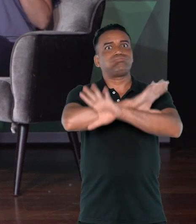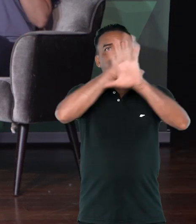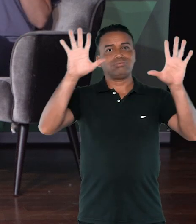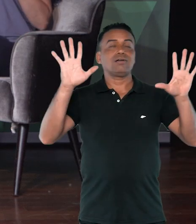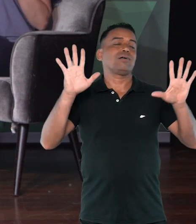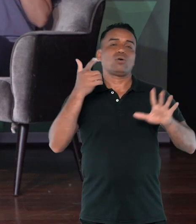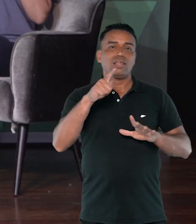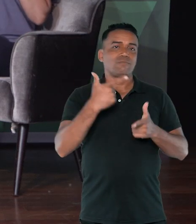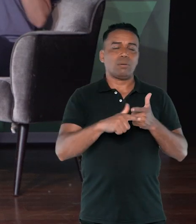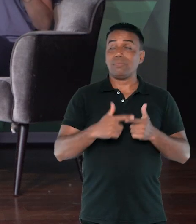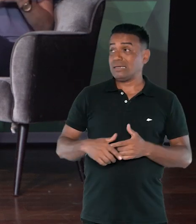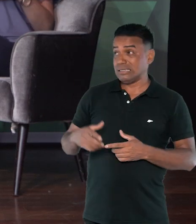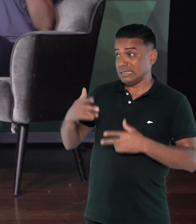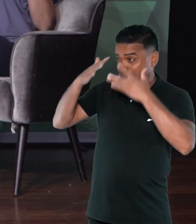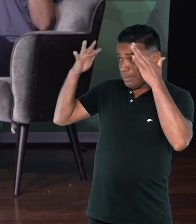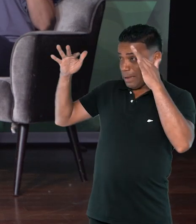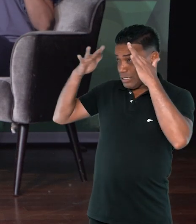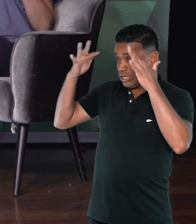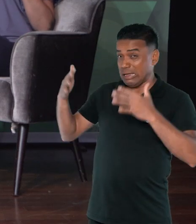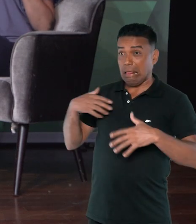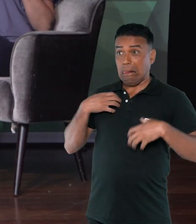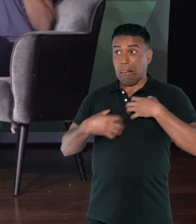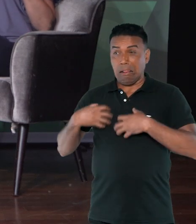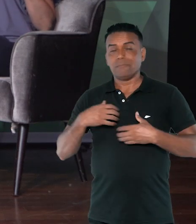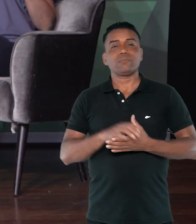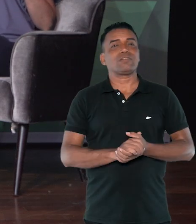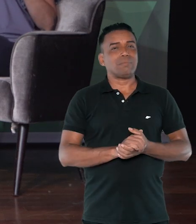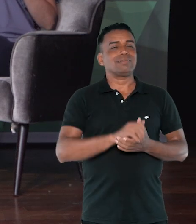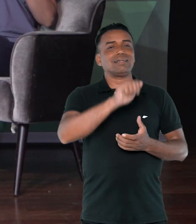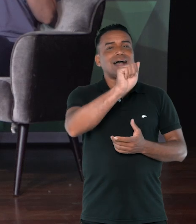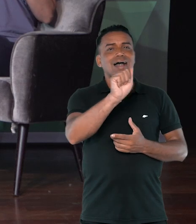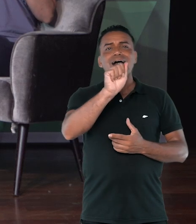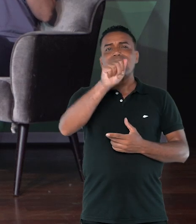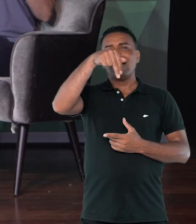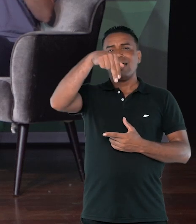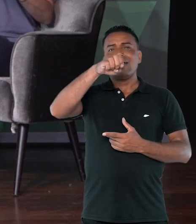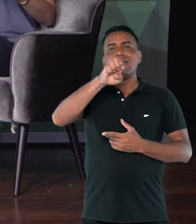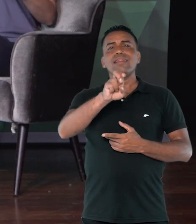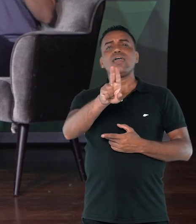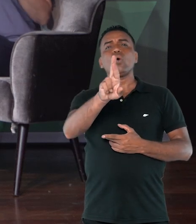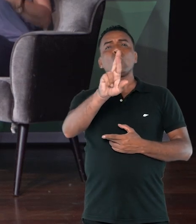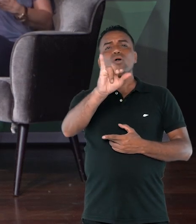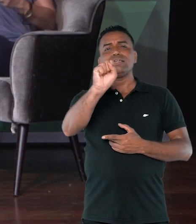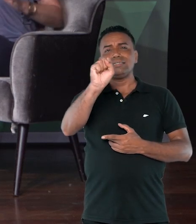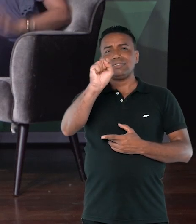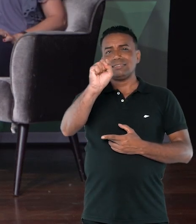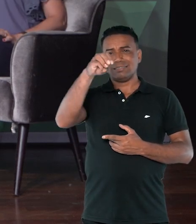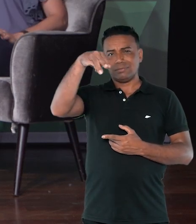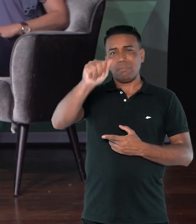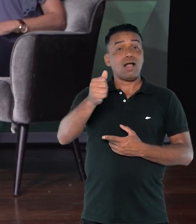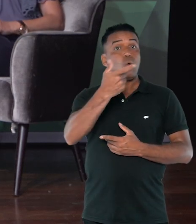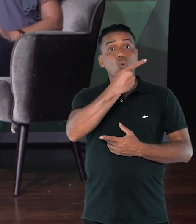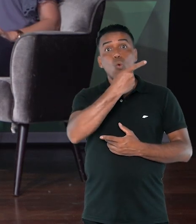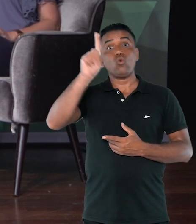eu estava muito tocada pela história e, assim, eu me dediquei e eu fiquei travada nessa